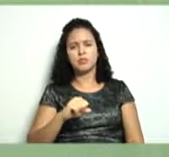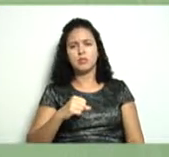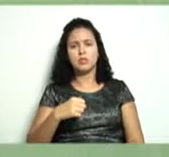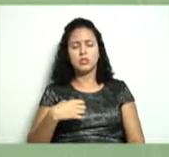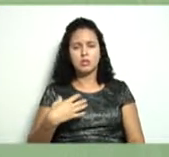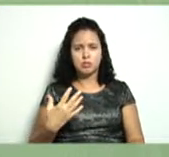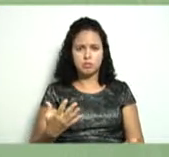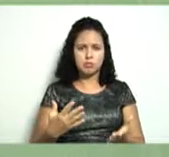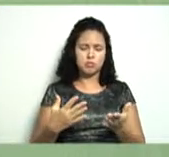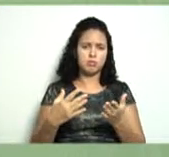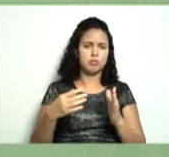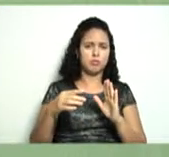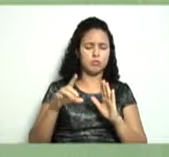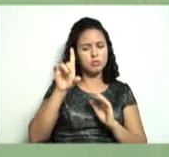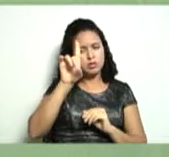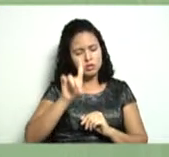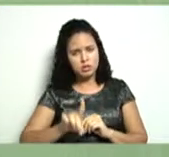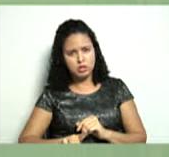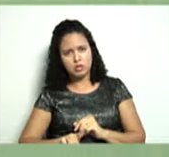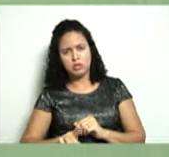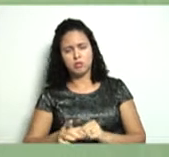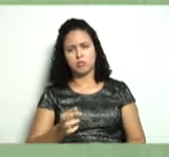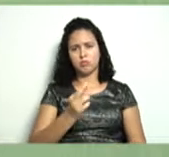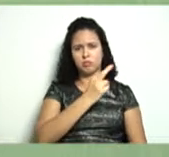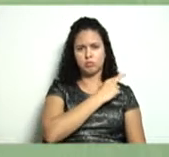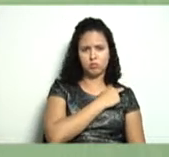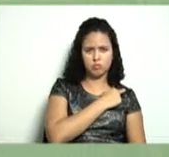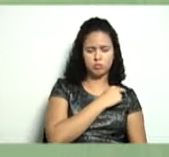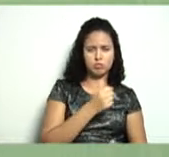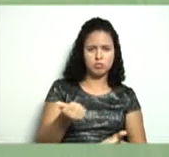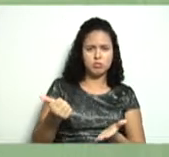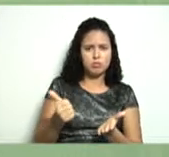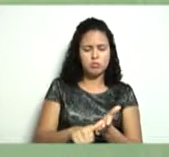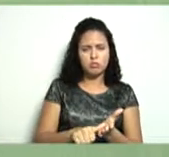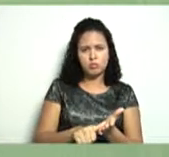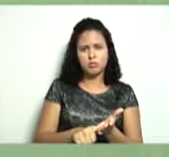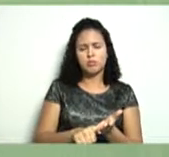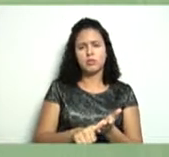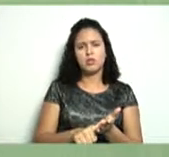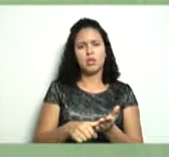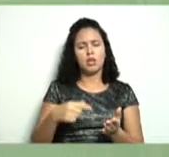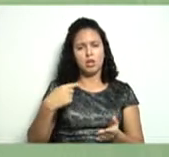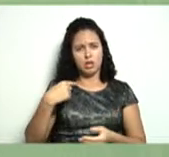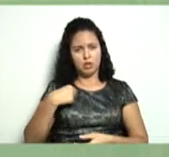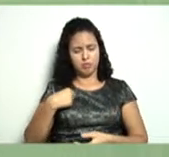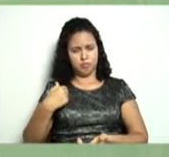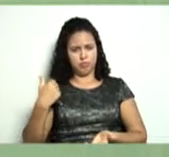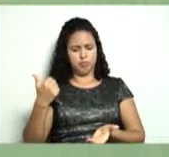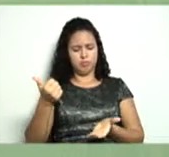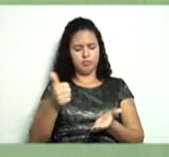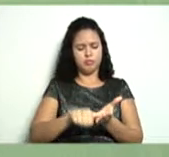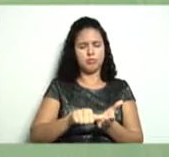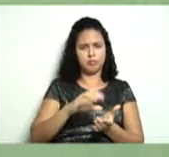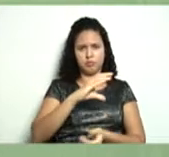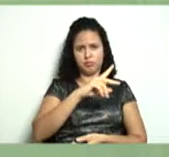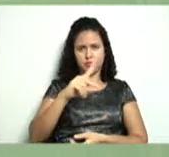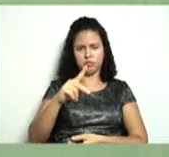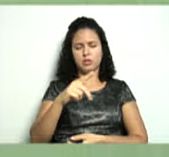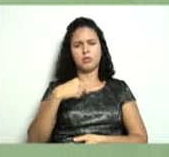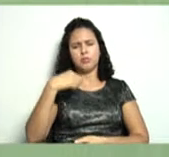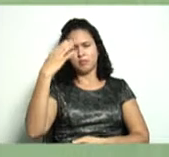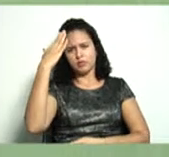olha, esses são os direitos e deveres dos sócios. Quando eu me associar àquela cooperativa, eu já vou